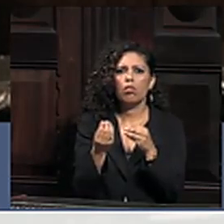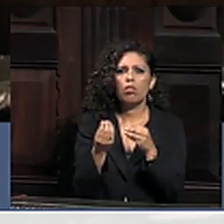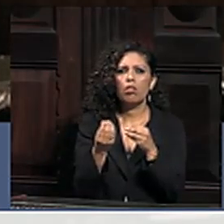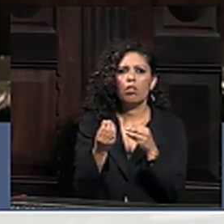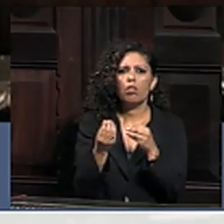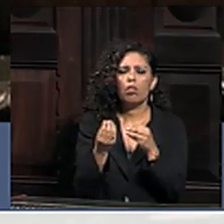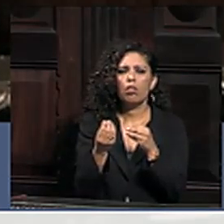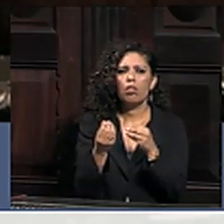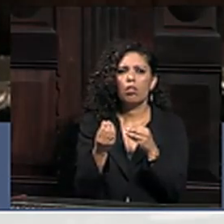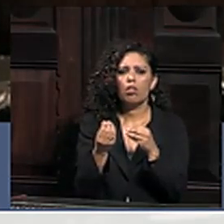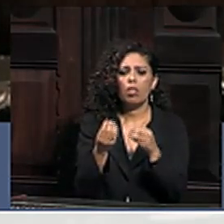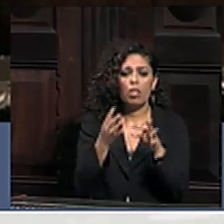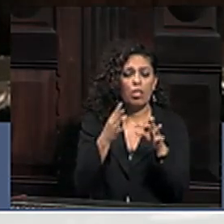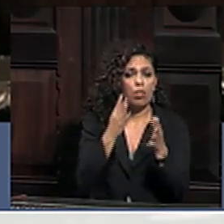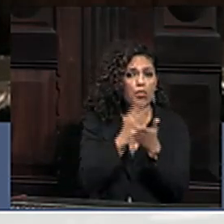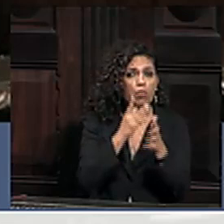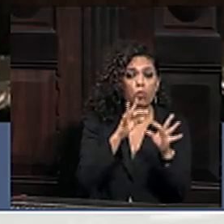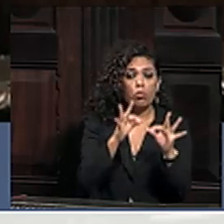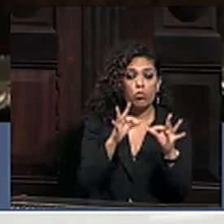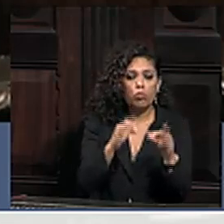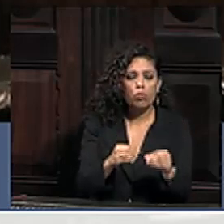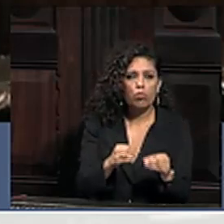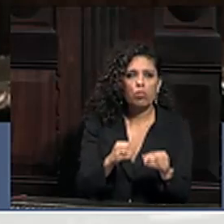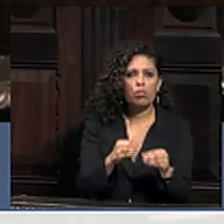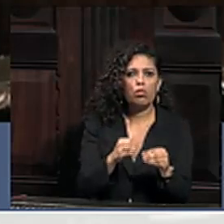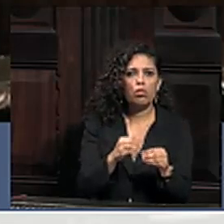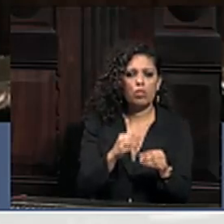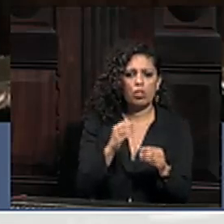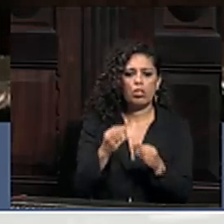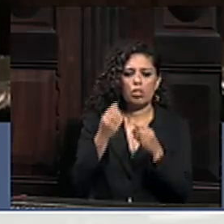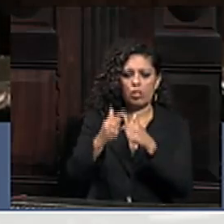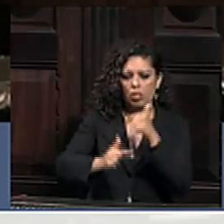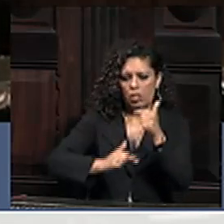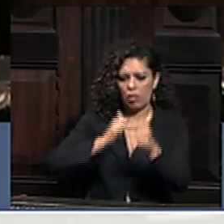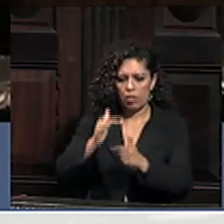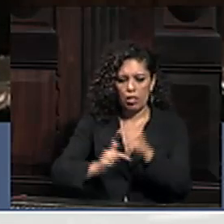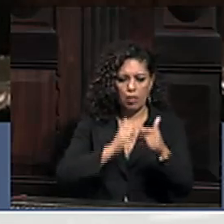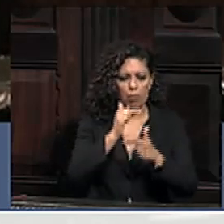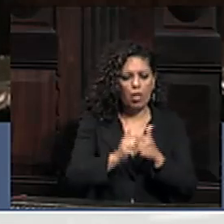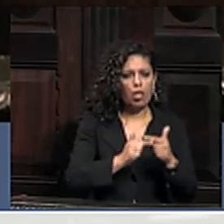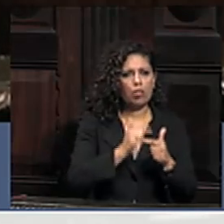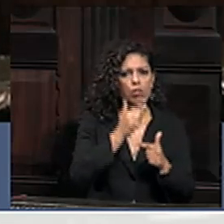movimentavam a economia, disputavam canteiros internacionais, todas elas